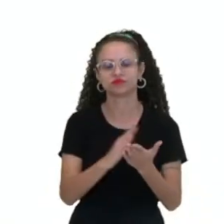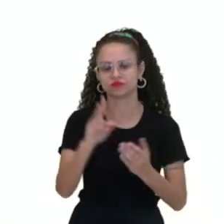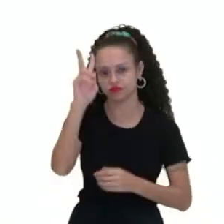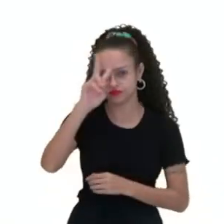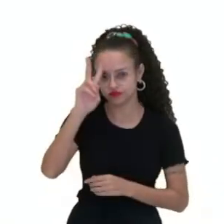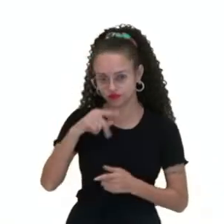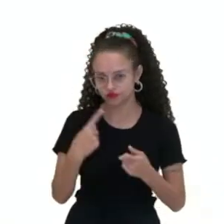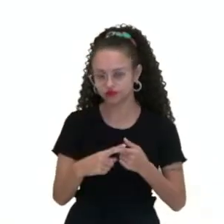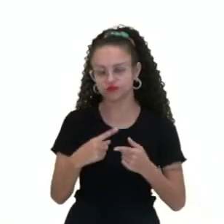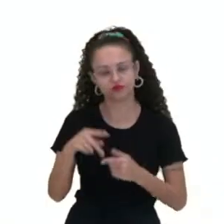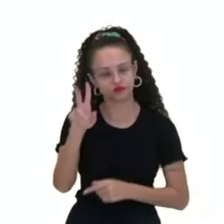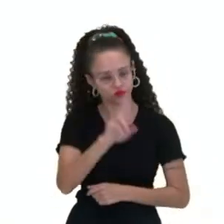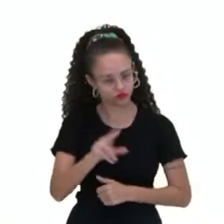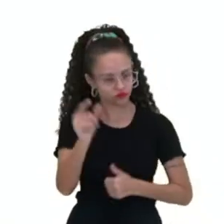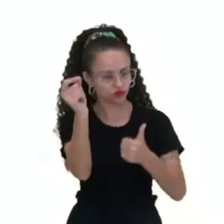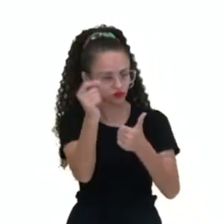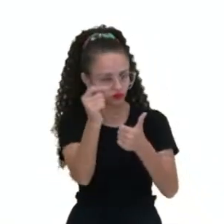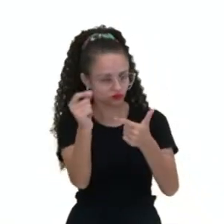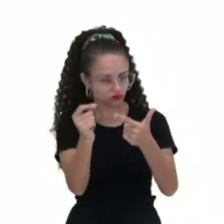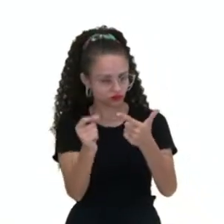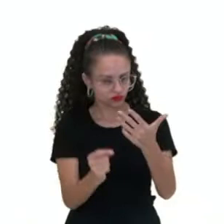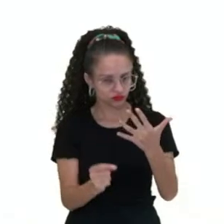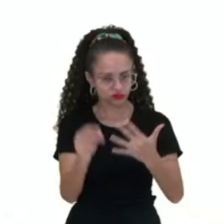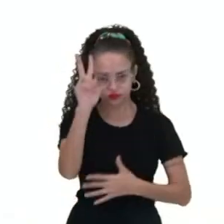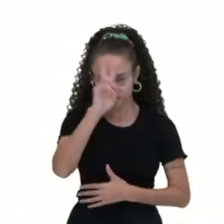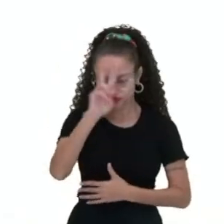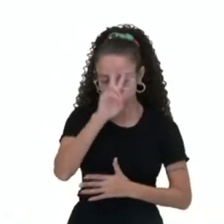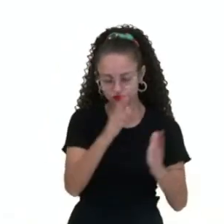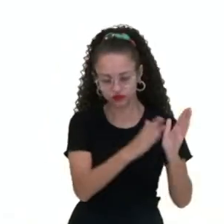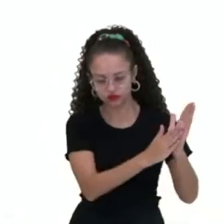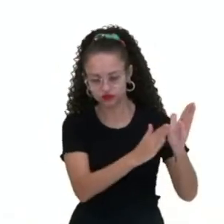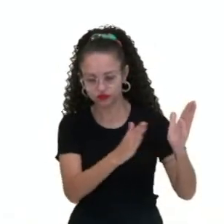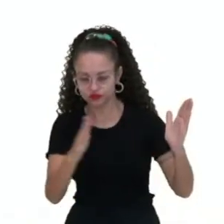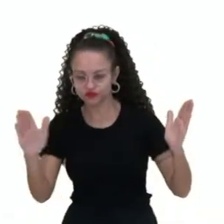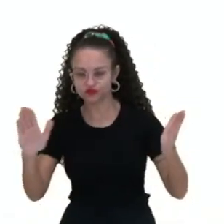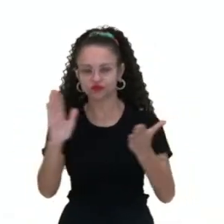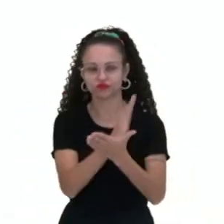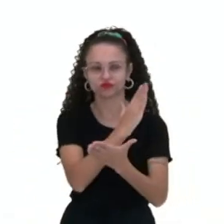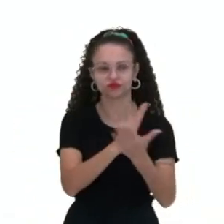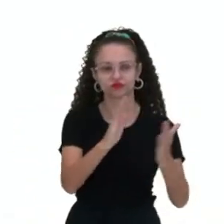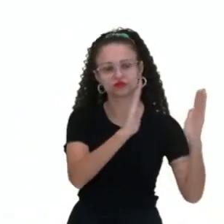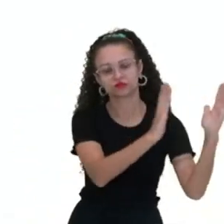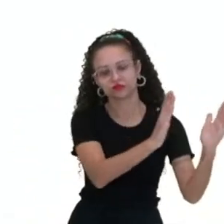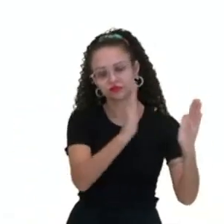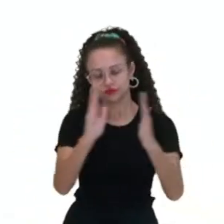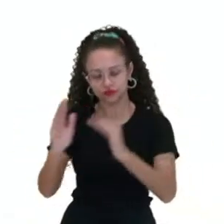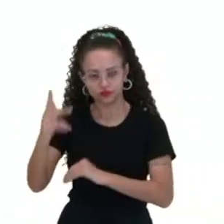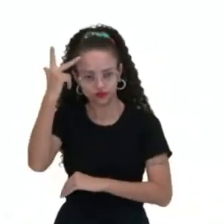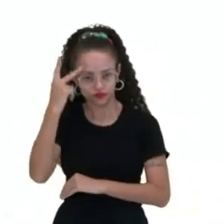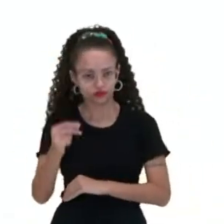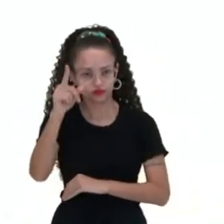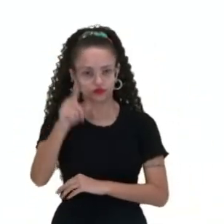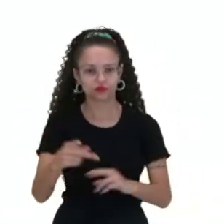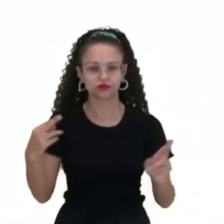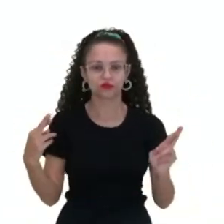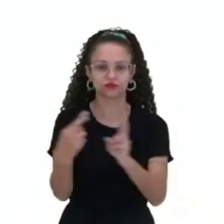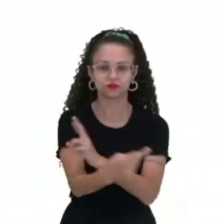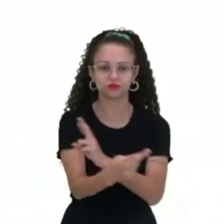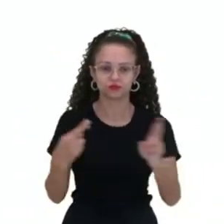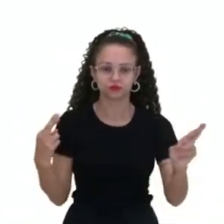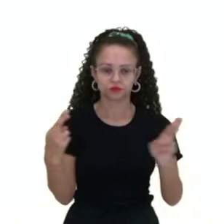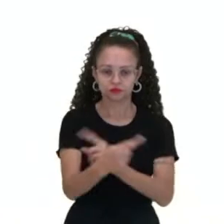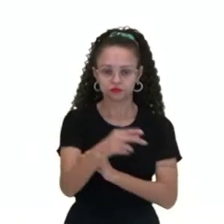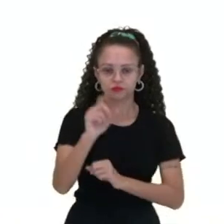Ela utiliza critérios, né? A história, a escrita da história, para dividir os períodos. Geralmente esses critérios estão relacionados